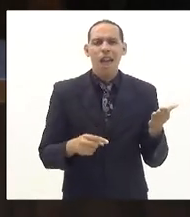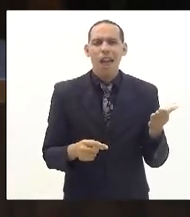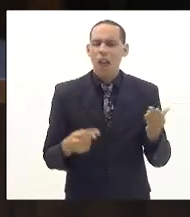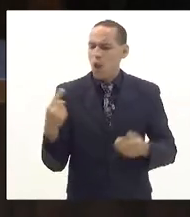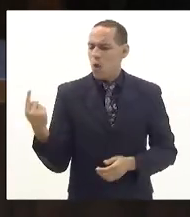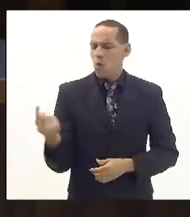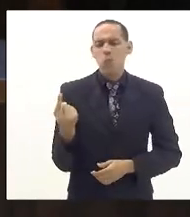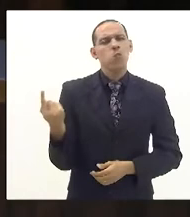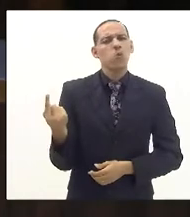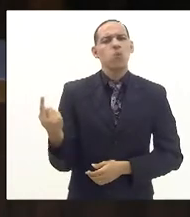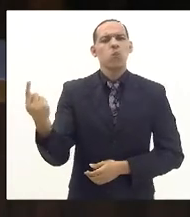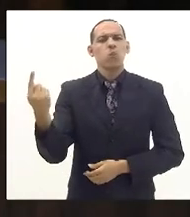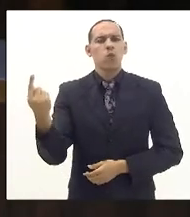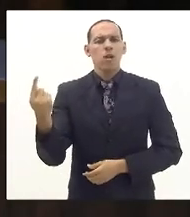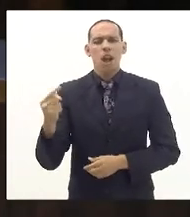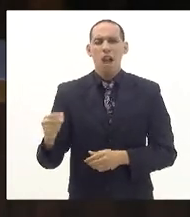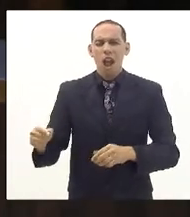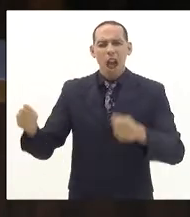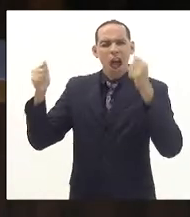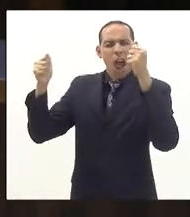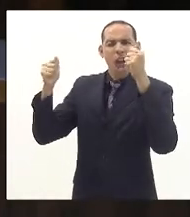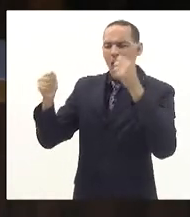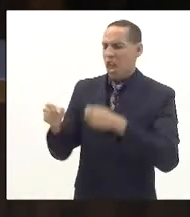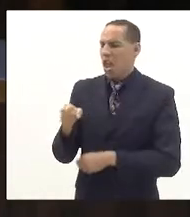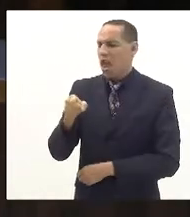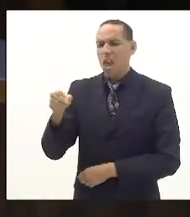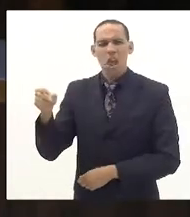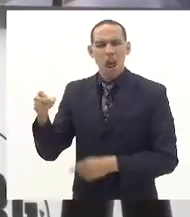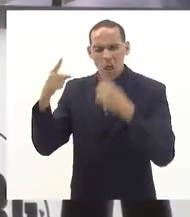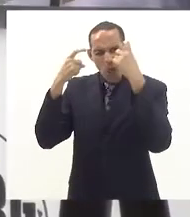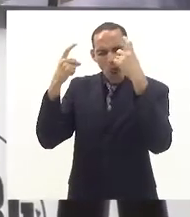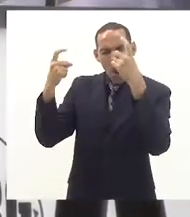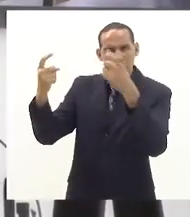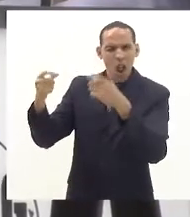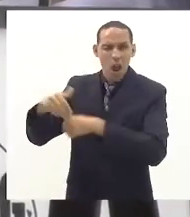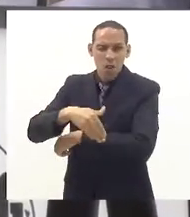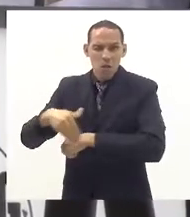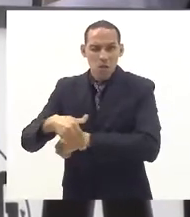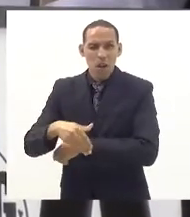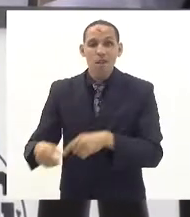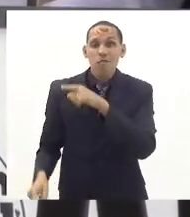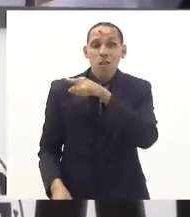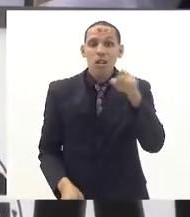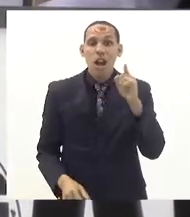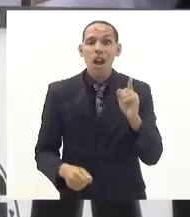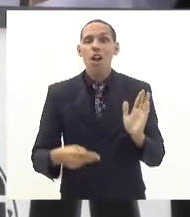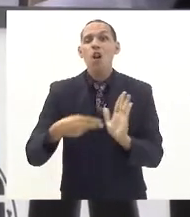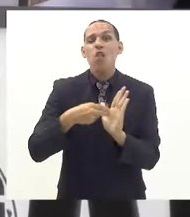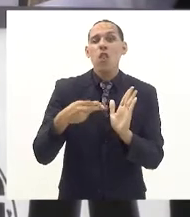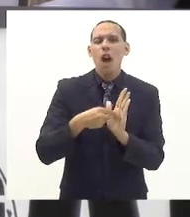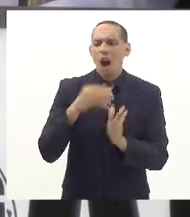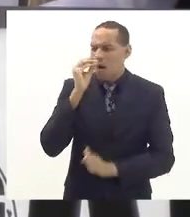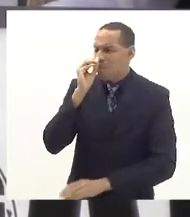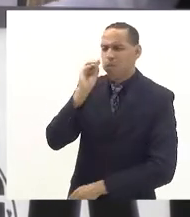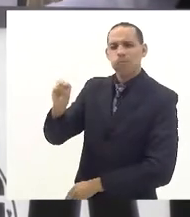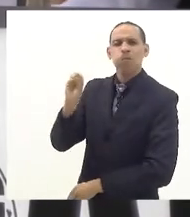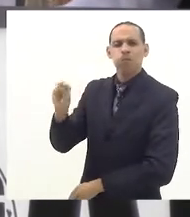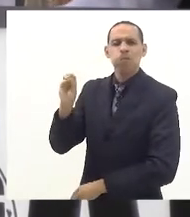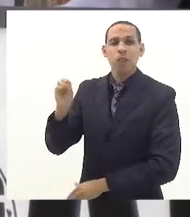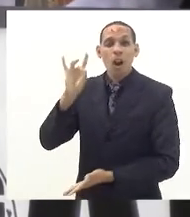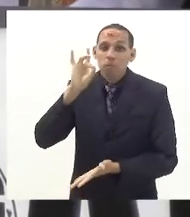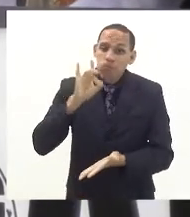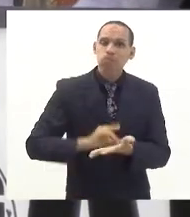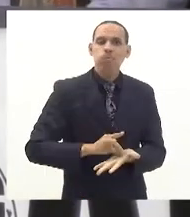isolados ou manifestantes que ajam com violência nas ruas, que vocês façam nota de repúdio